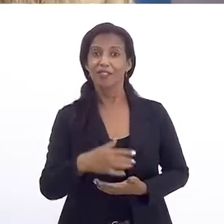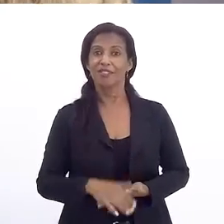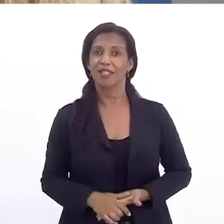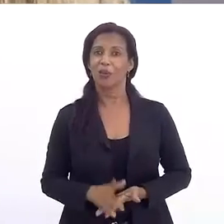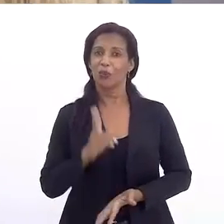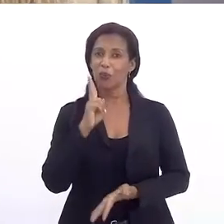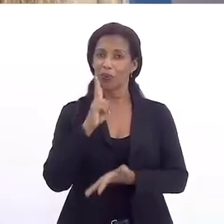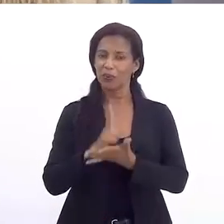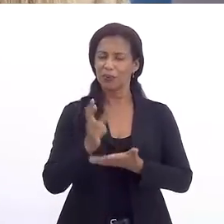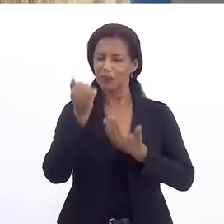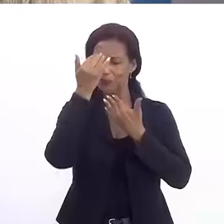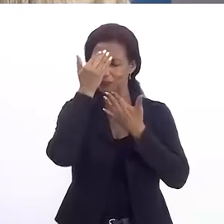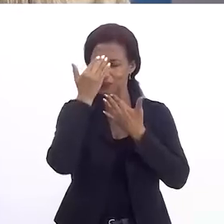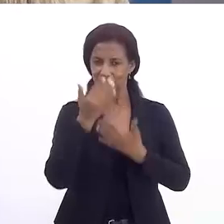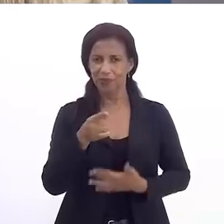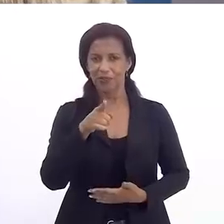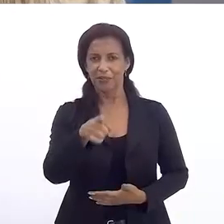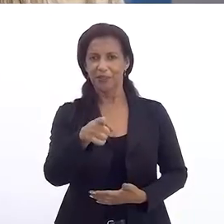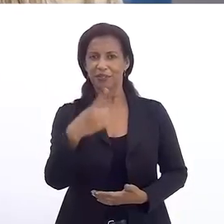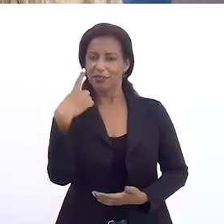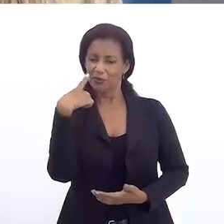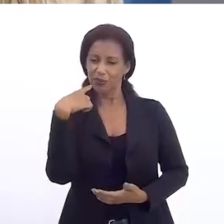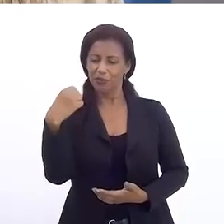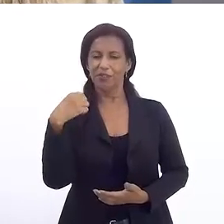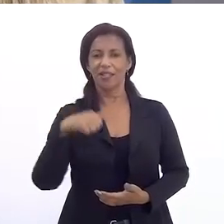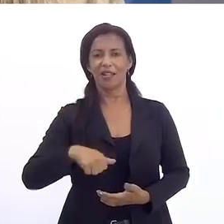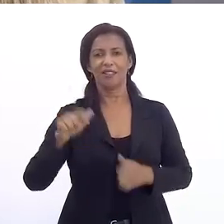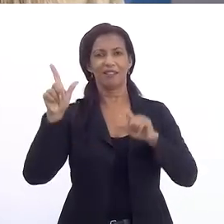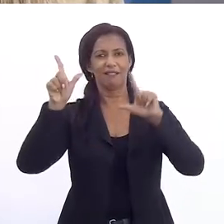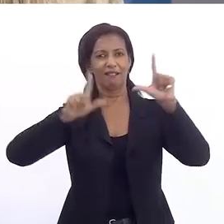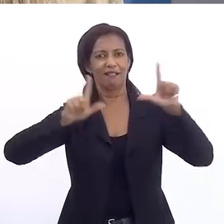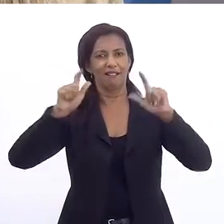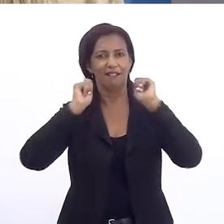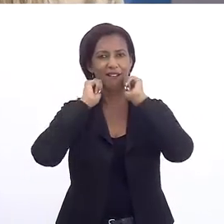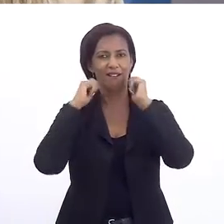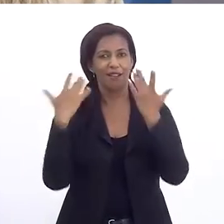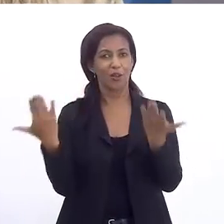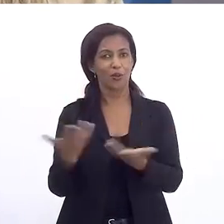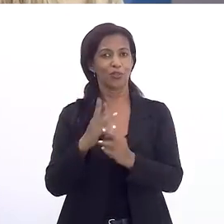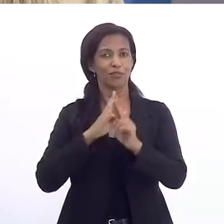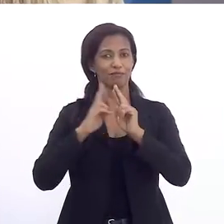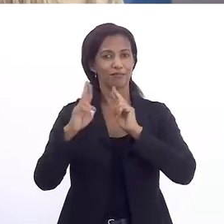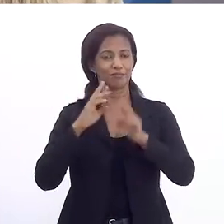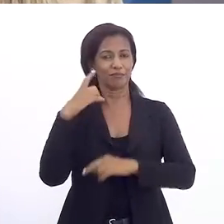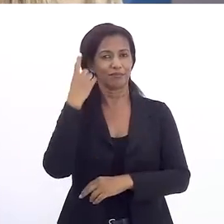o nosso, sempre muito obrigada de você nos escolher aqui na TV Alerj, hoje